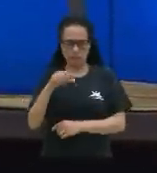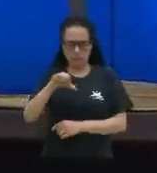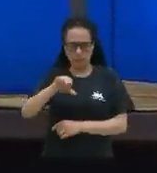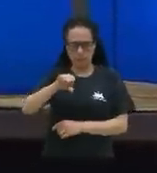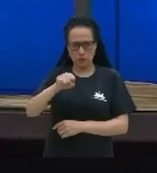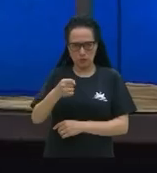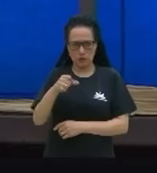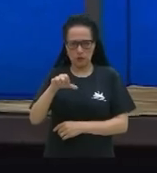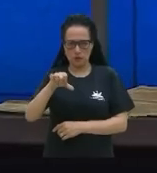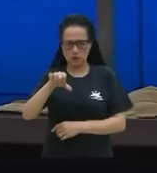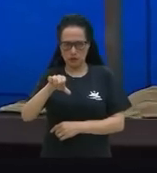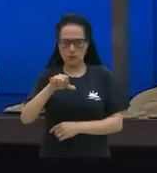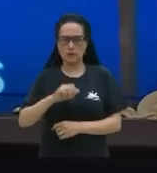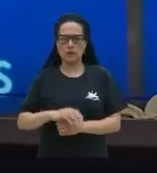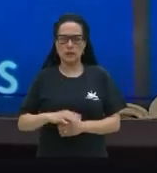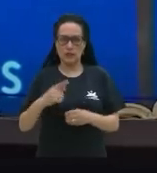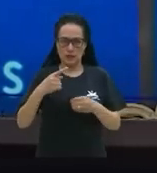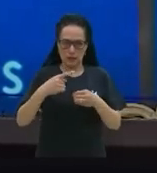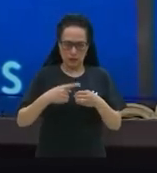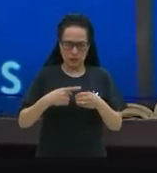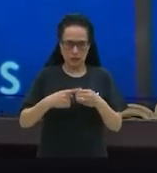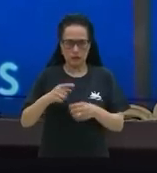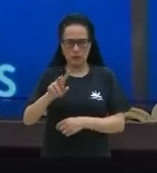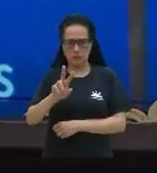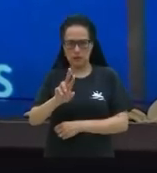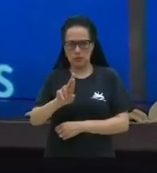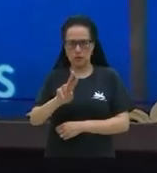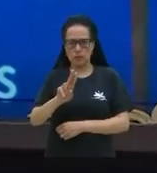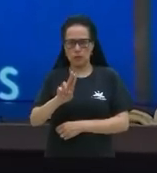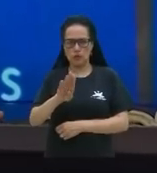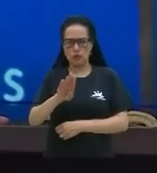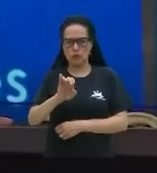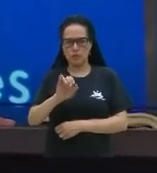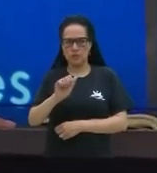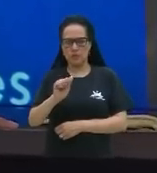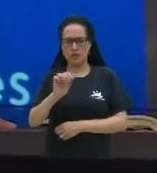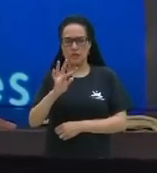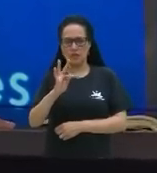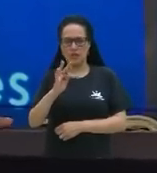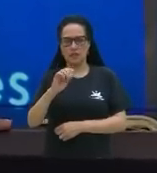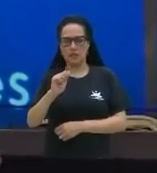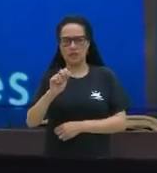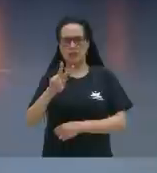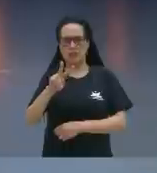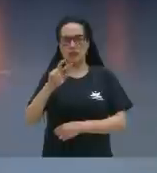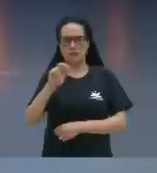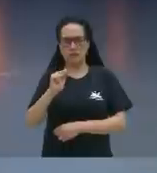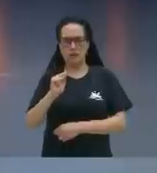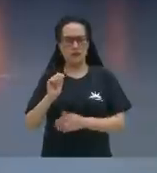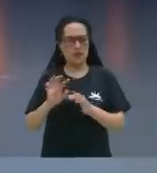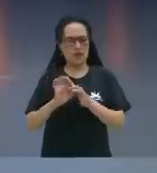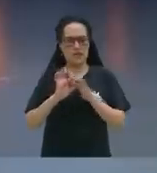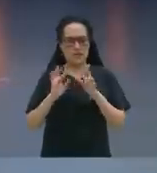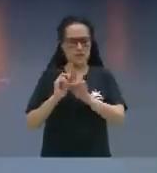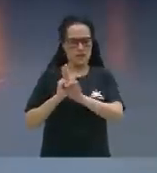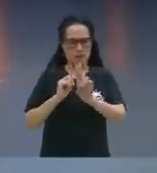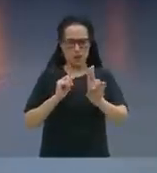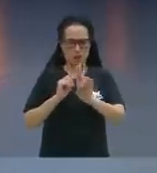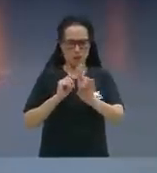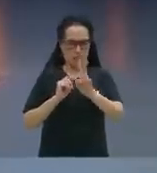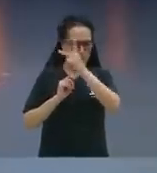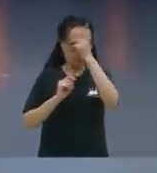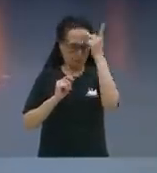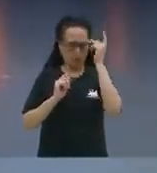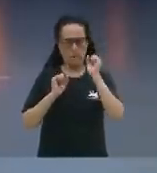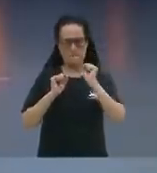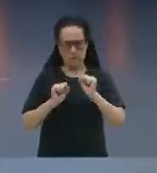1989, na cidade de Rubiataba. Eu recebi a licença de falar o nome das pessoas, então eu vou citar até o nome das